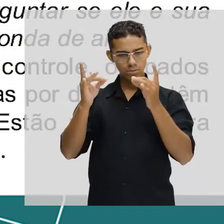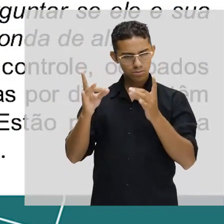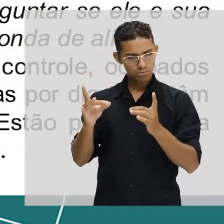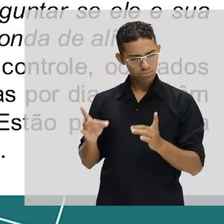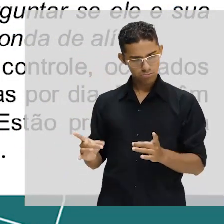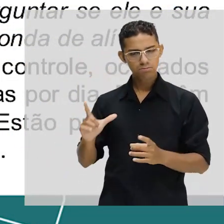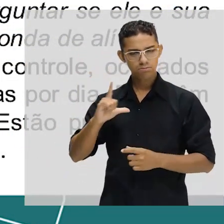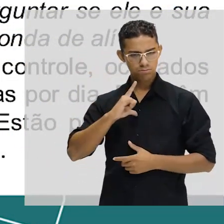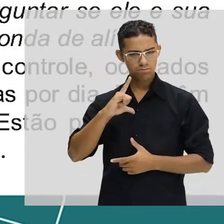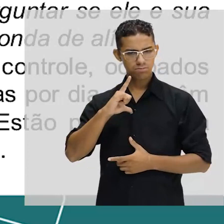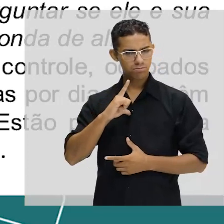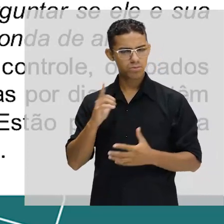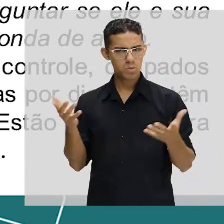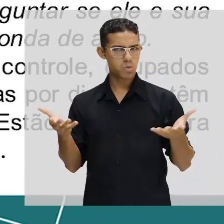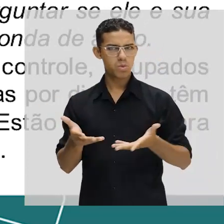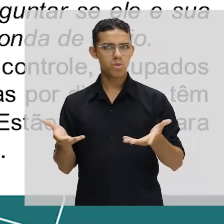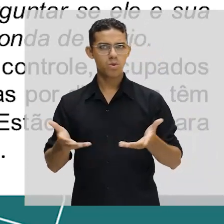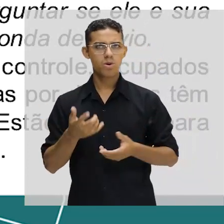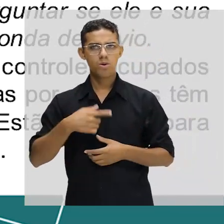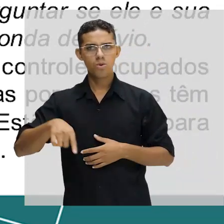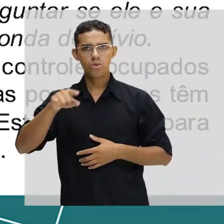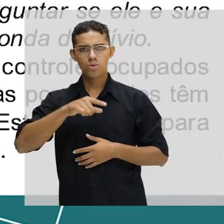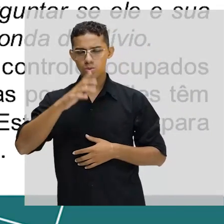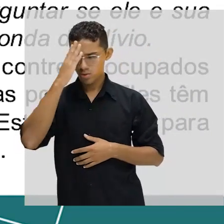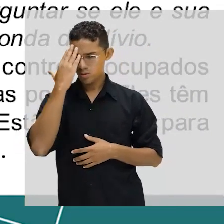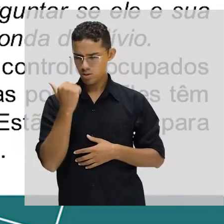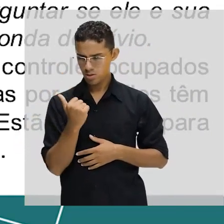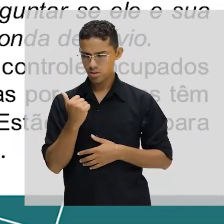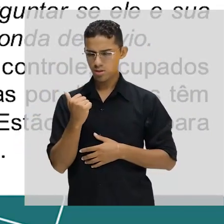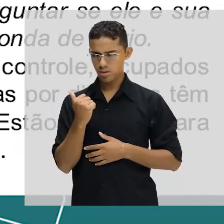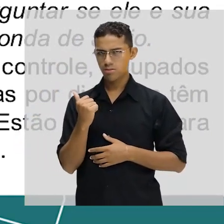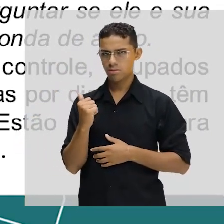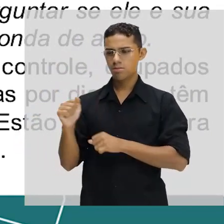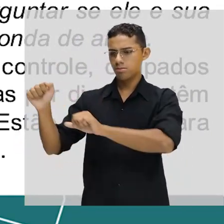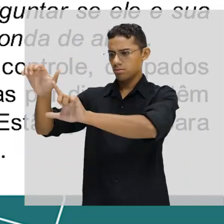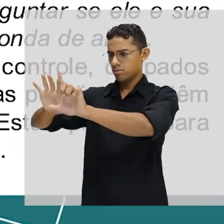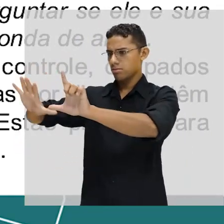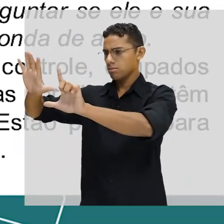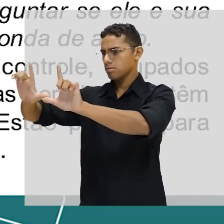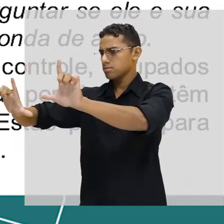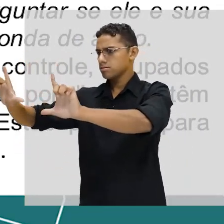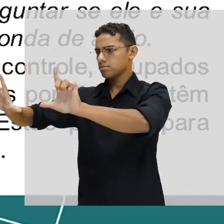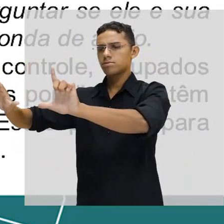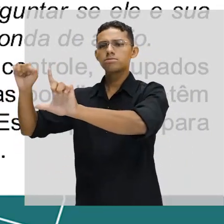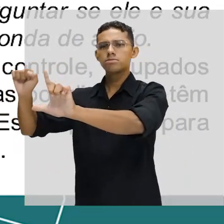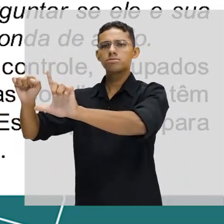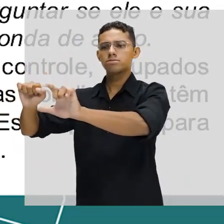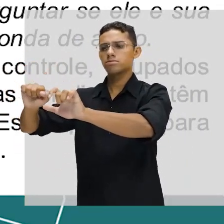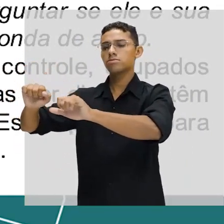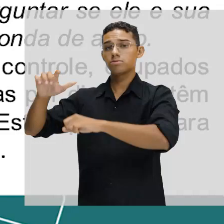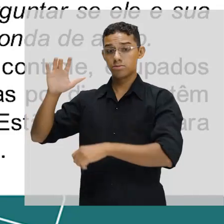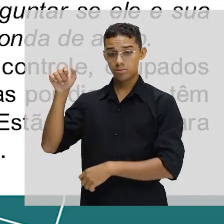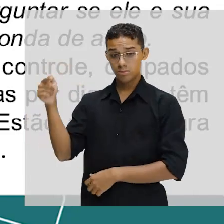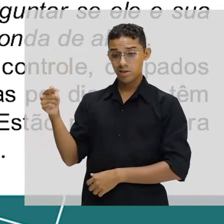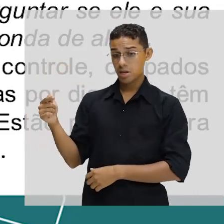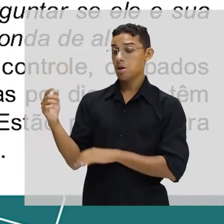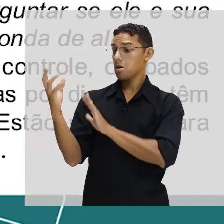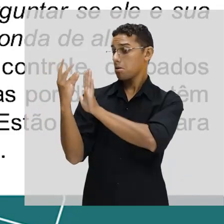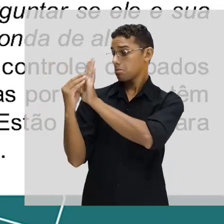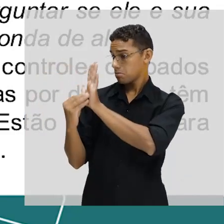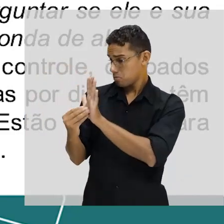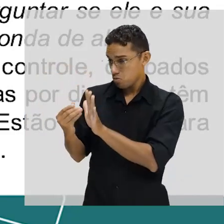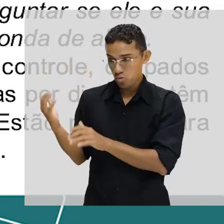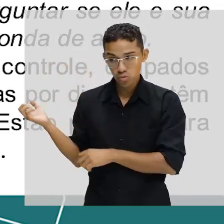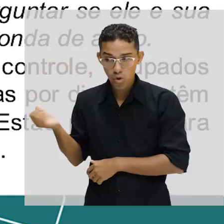descritivo, um texto bem atual. Vocês sabem que nós, professores da plataforma Gonçalves Dias, temos a preocupação de trazer um conteúdo atualizado